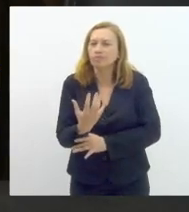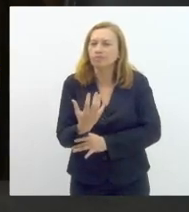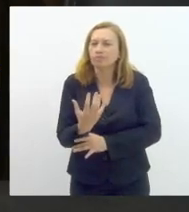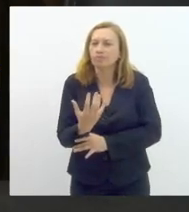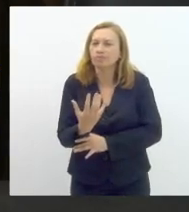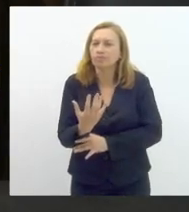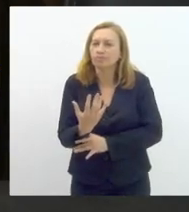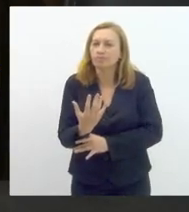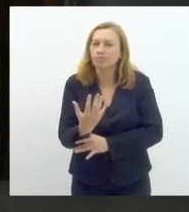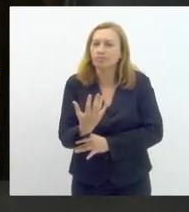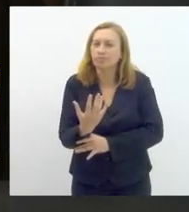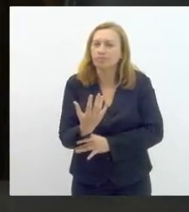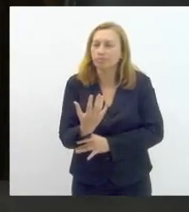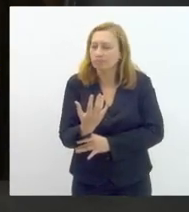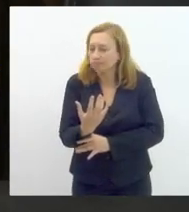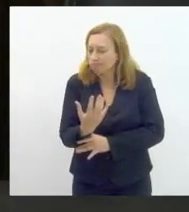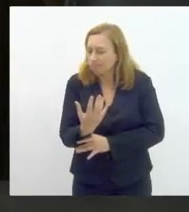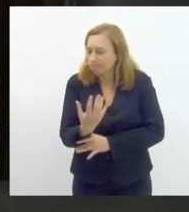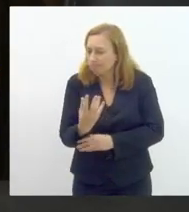uma...